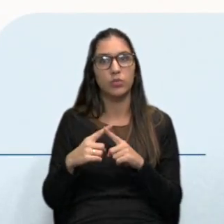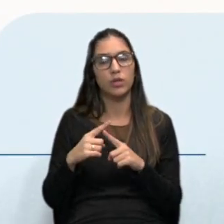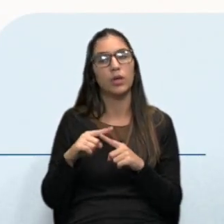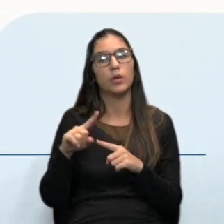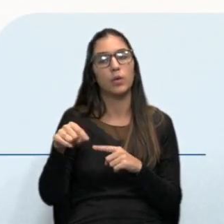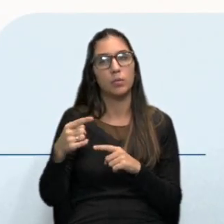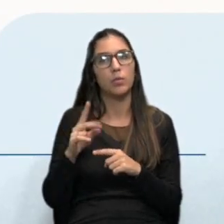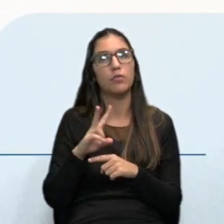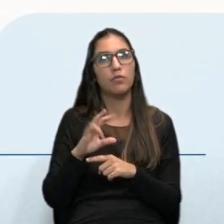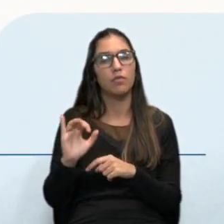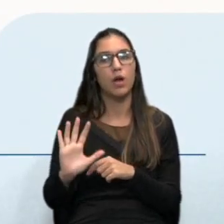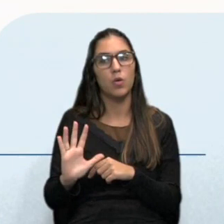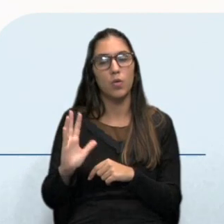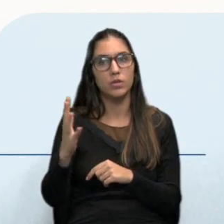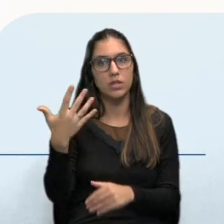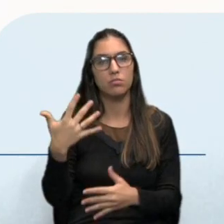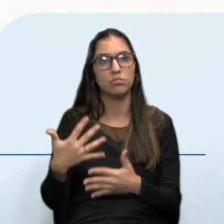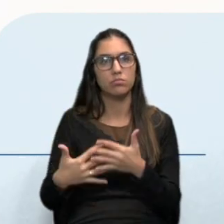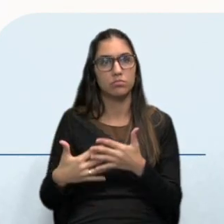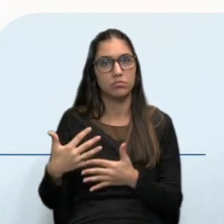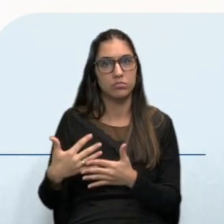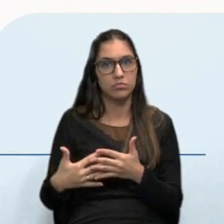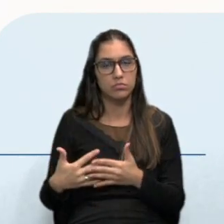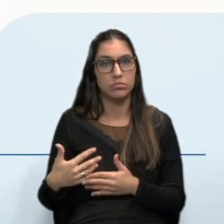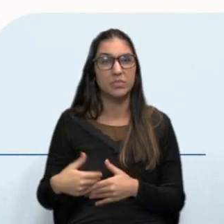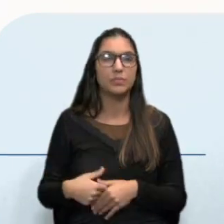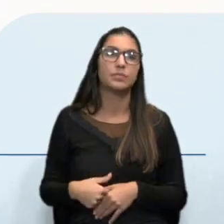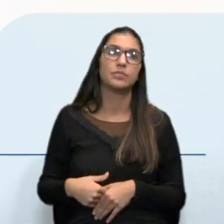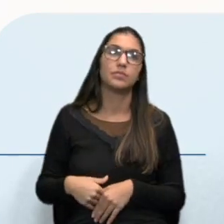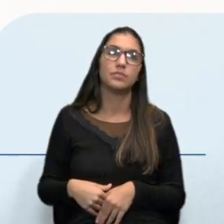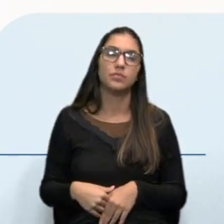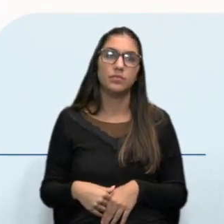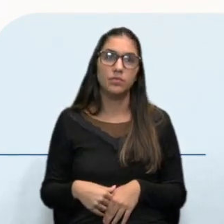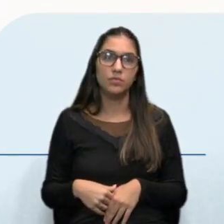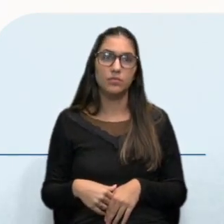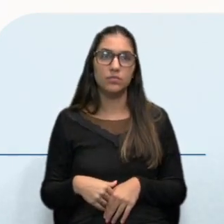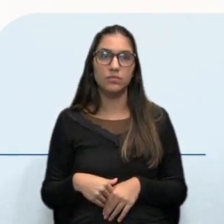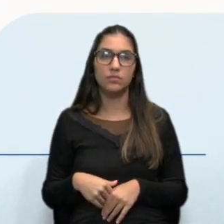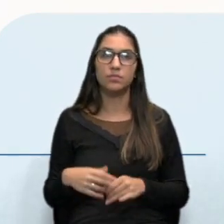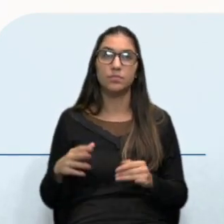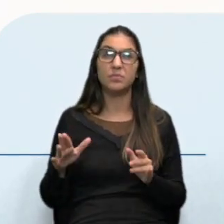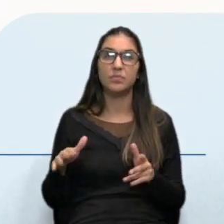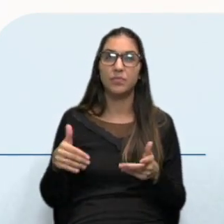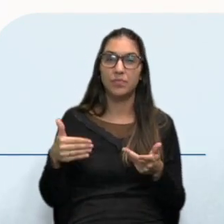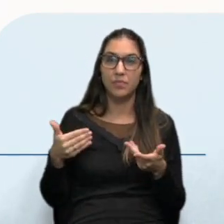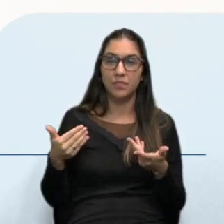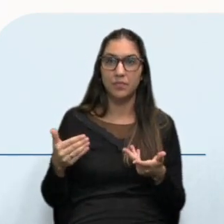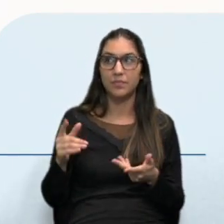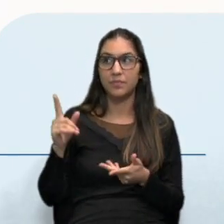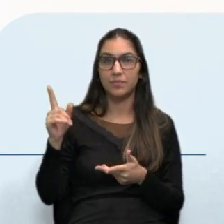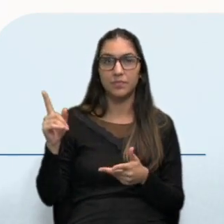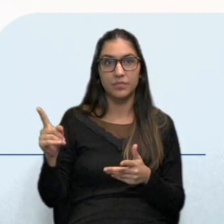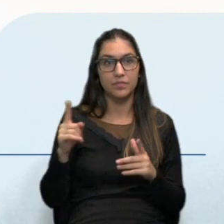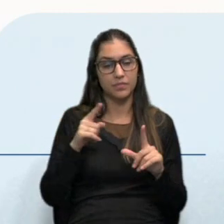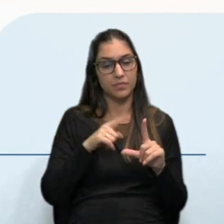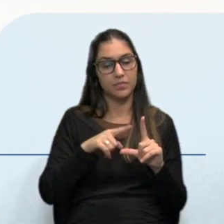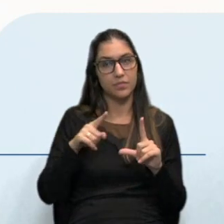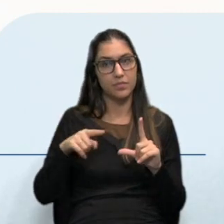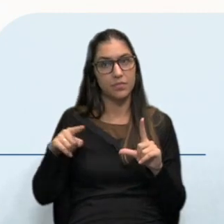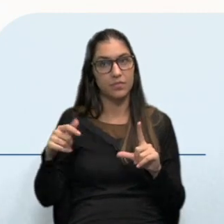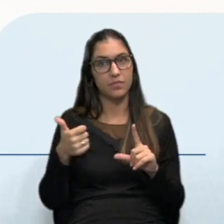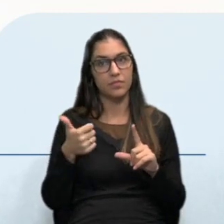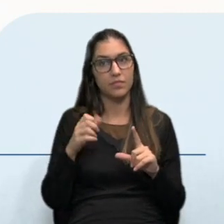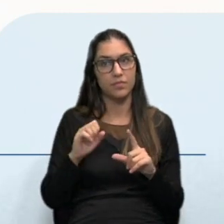vai acontecer uma interferência entre os canais. Então, essa frequência de 10 kHz